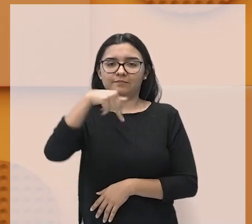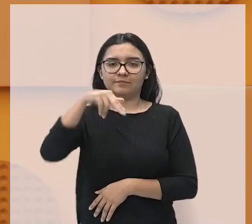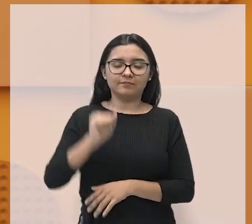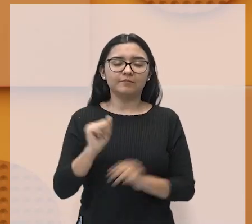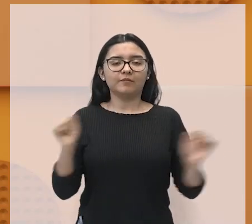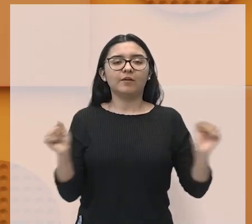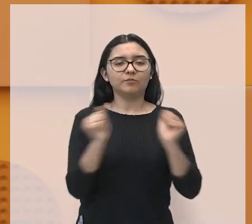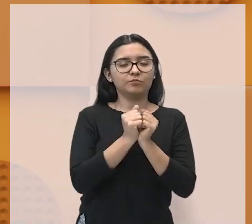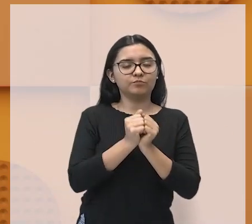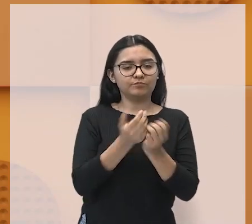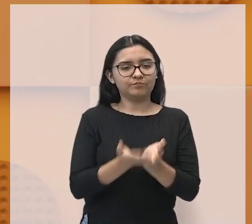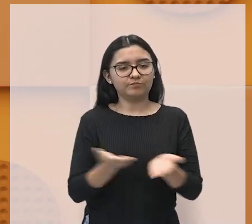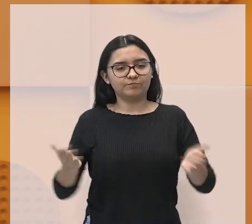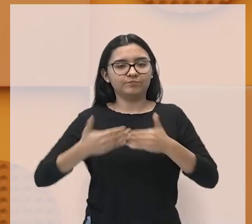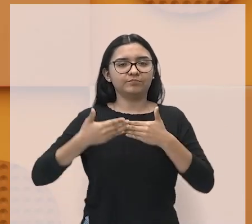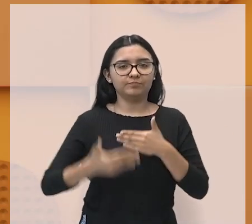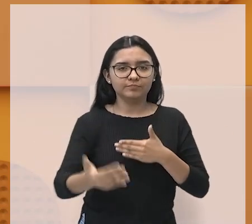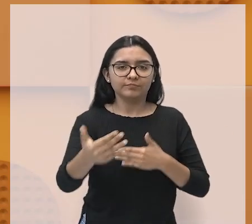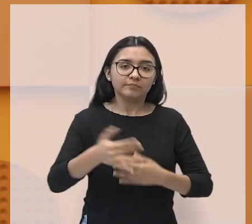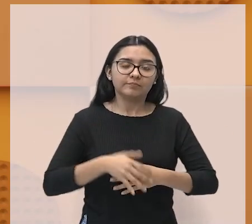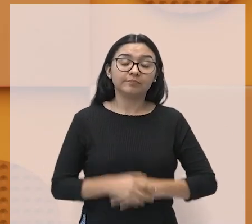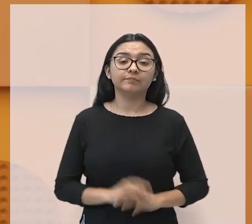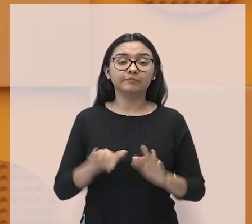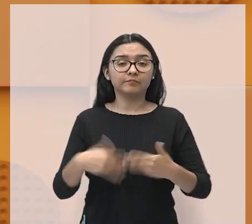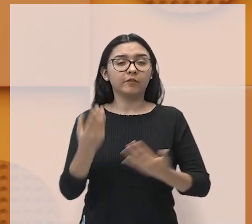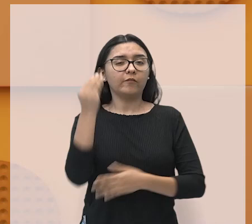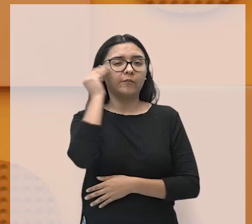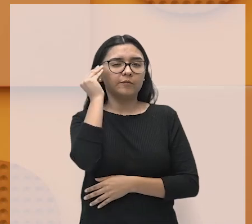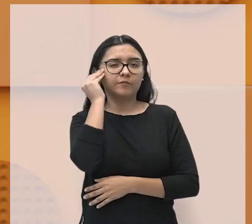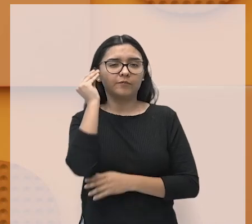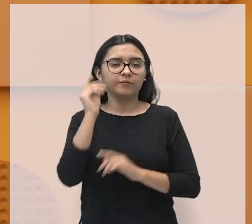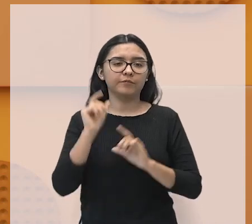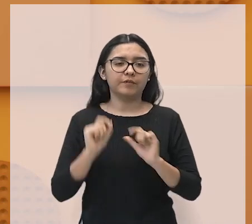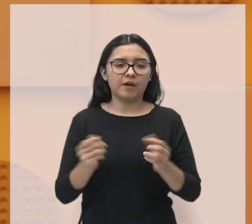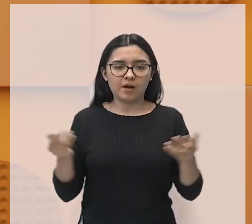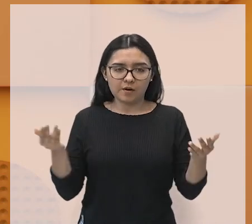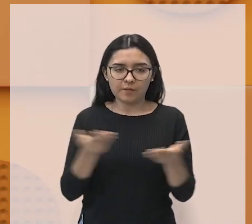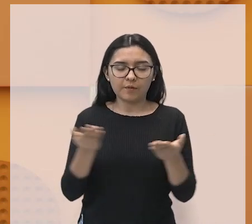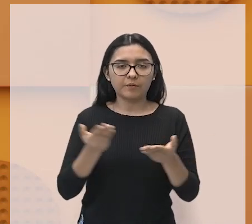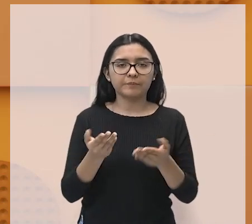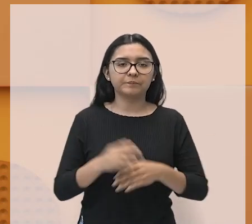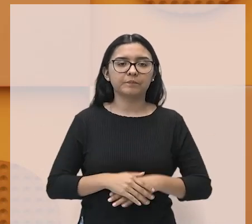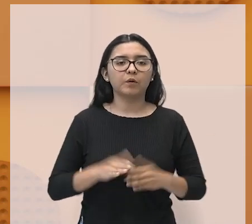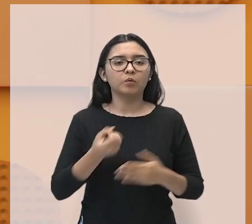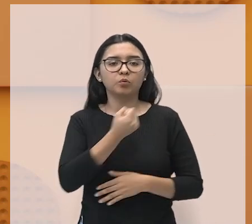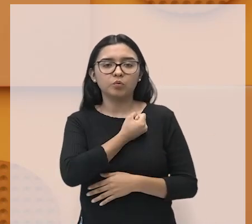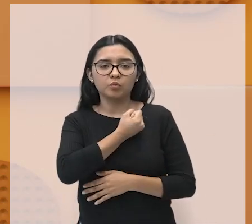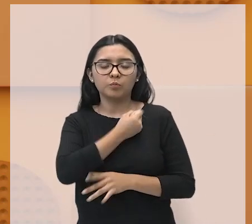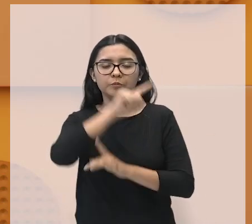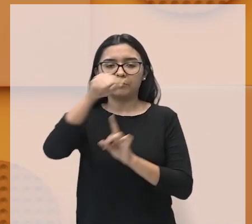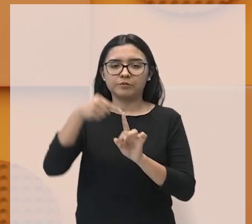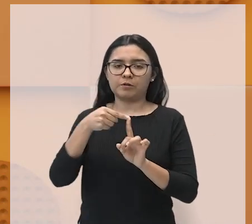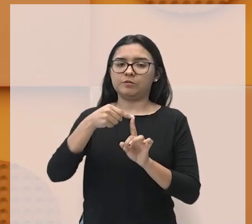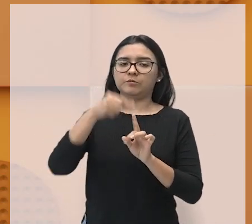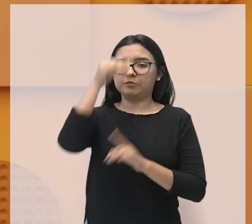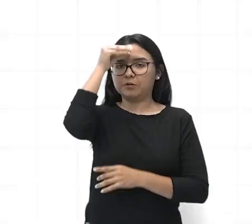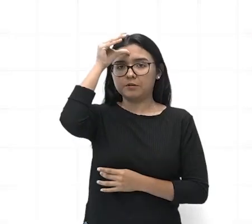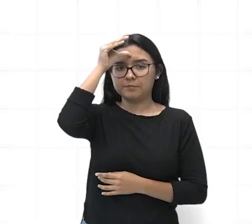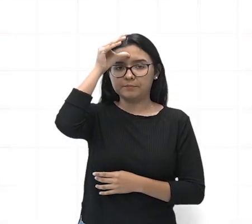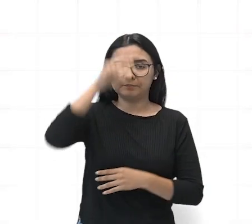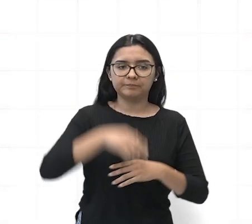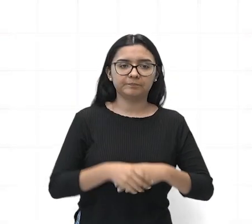estarei acompanhando vocês ao longo desta aula. Vamos verificar neste momento qual o número e o objeto de